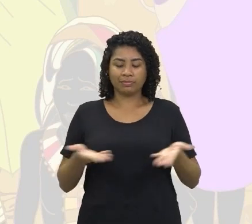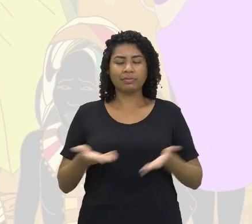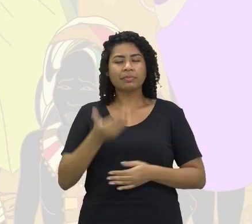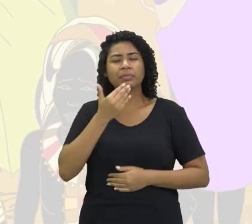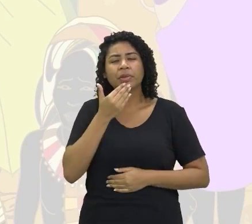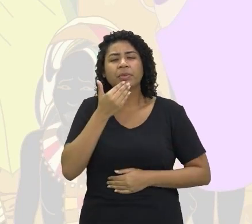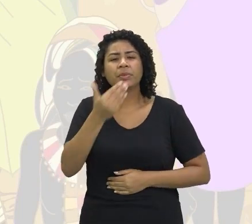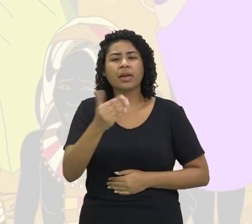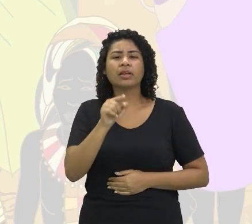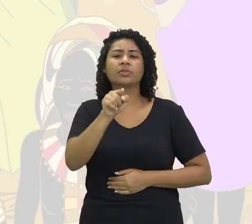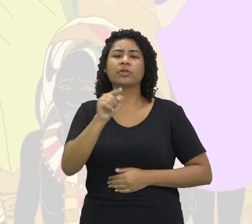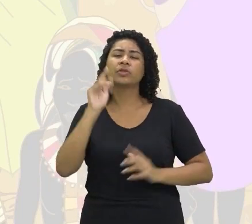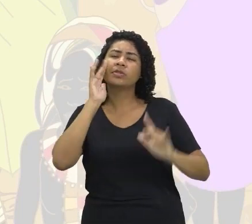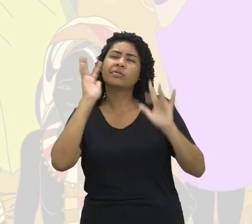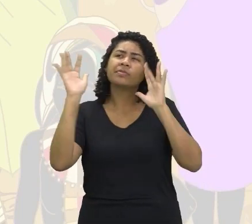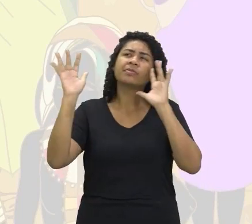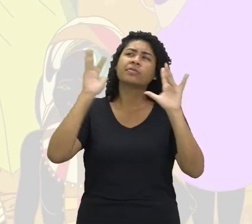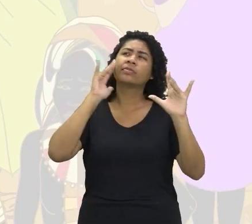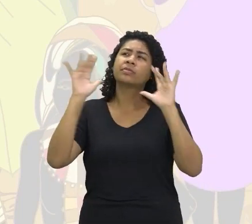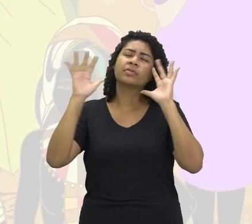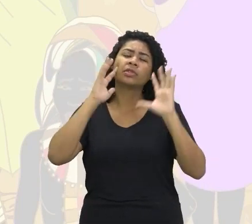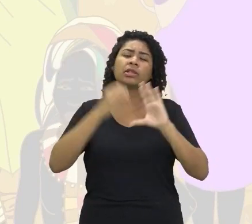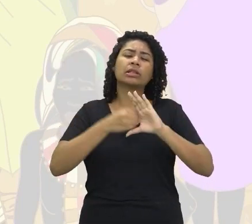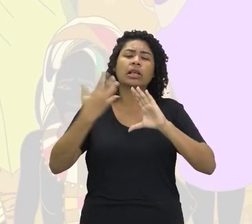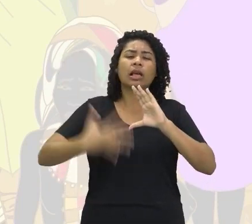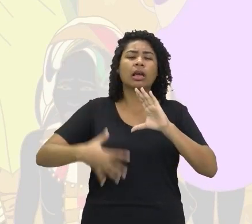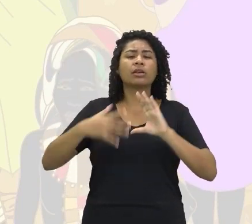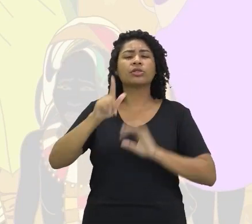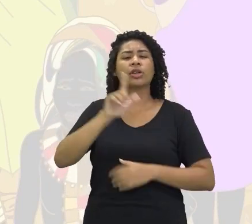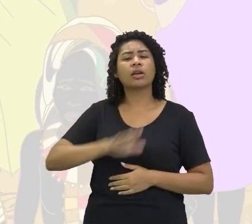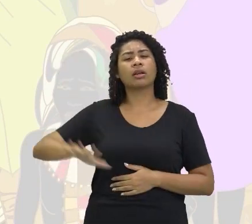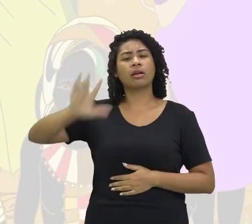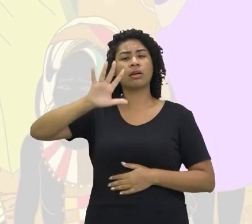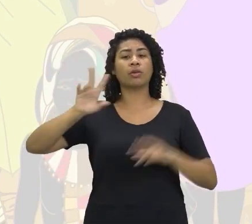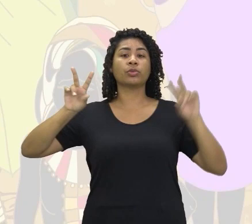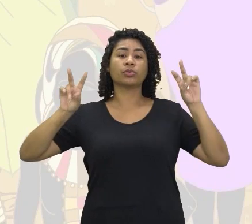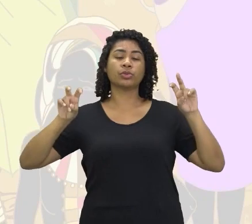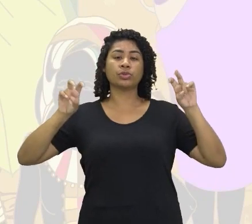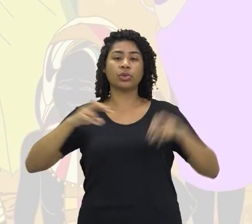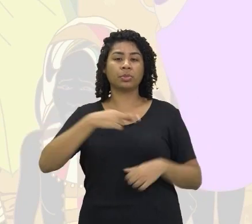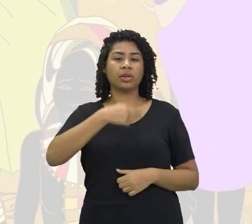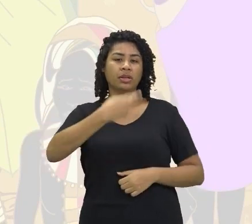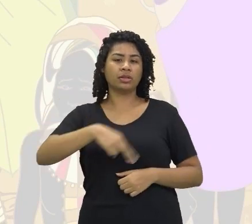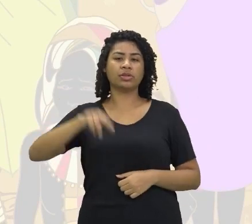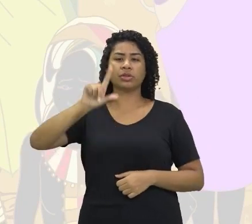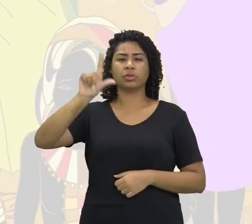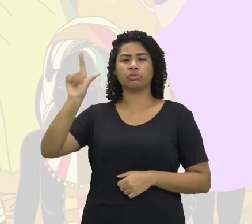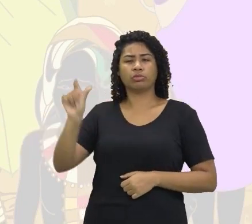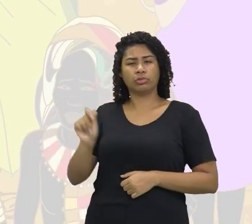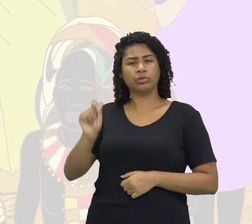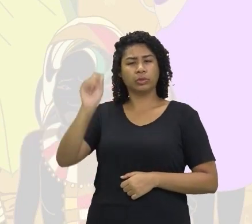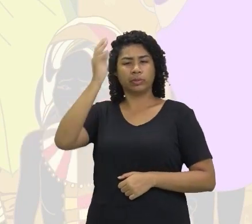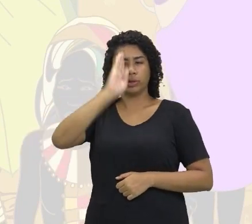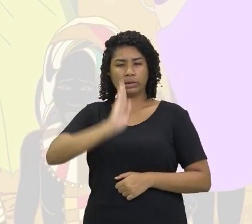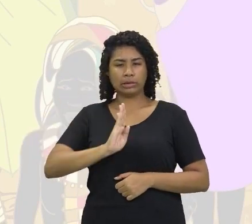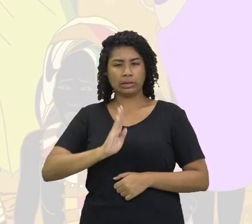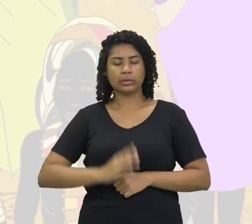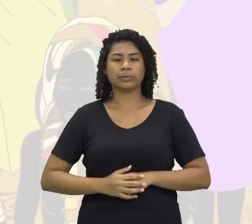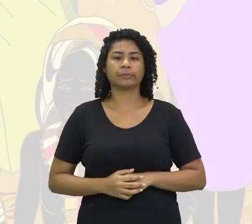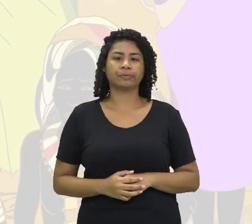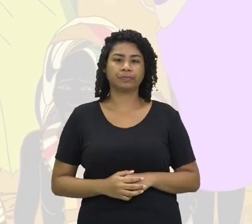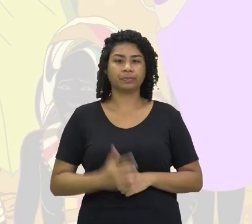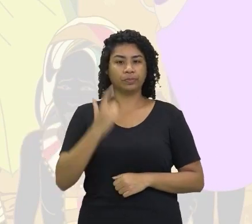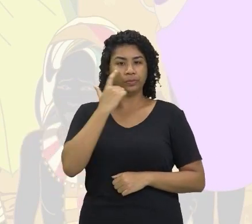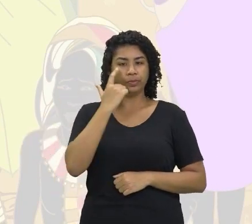algumas características gerais acerca da religião africana, das religiões afro-brasileiras, né? Primeiro,